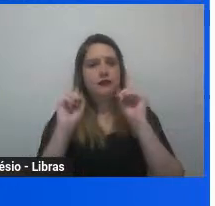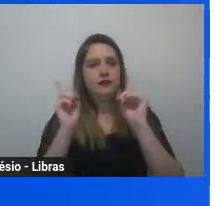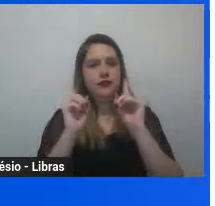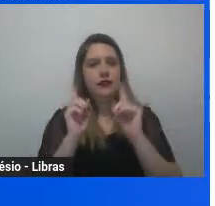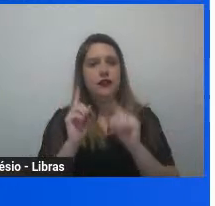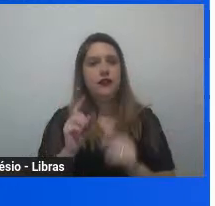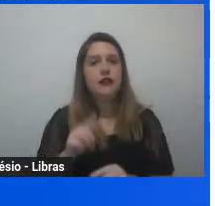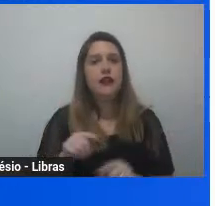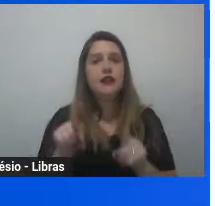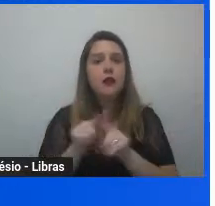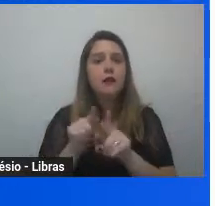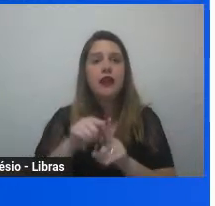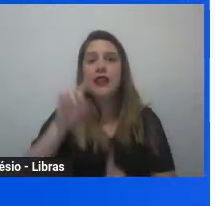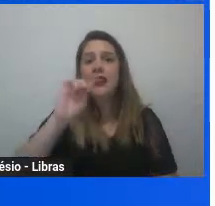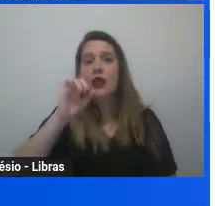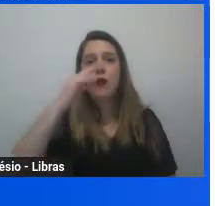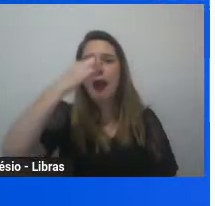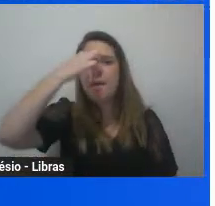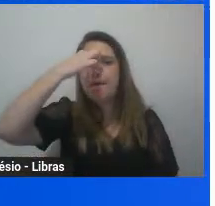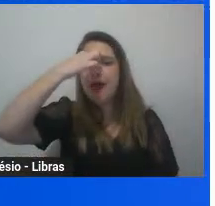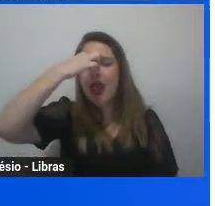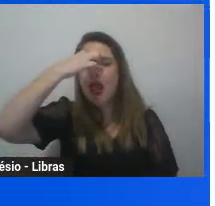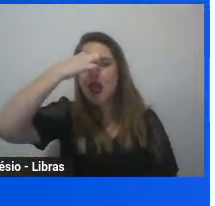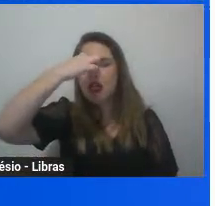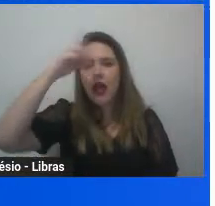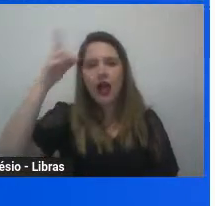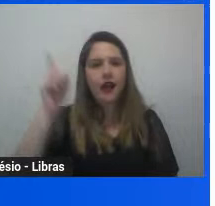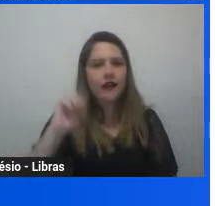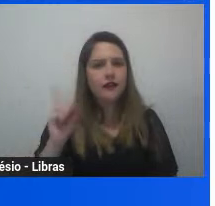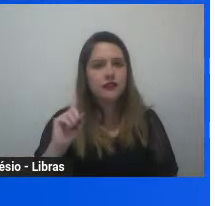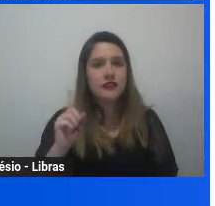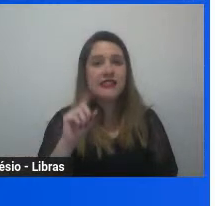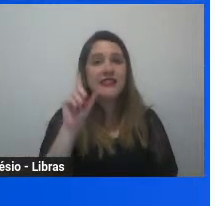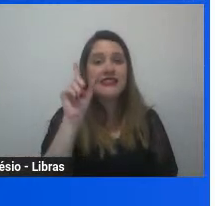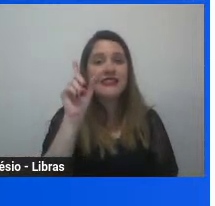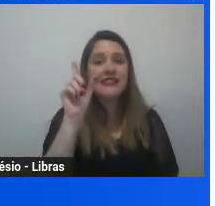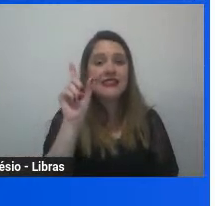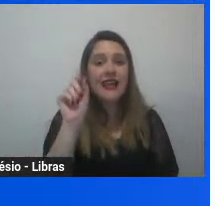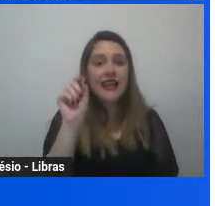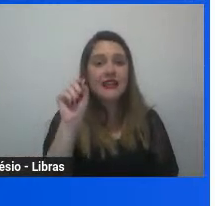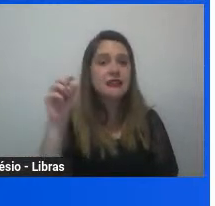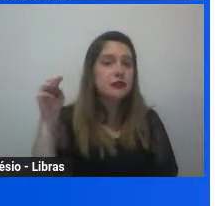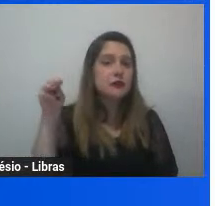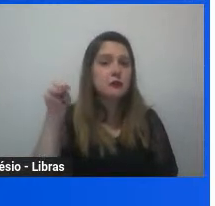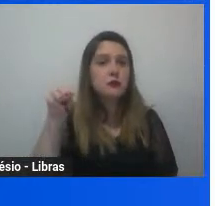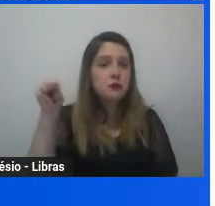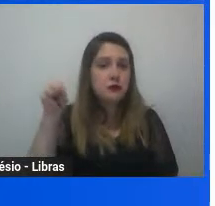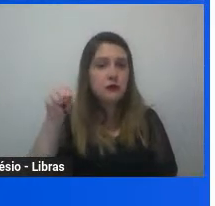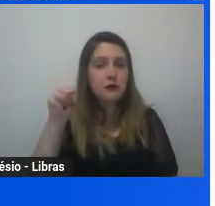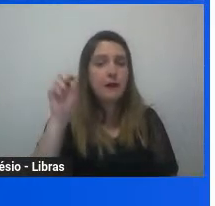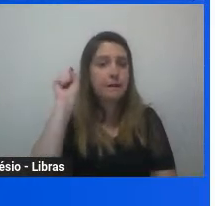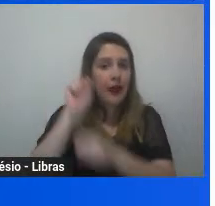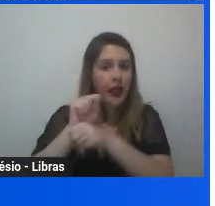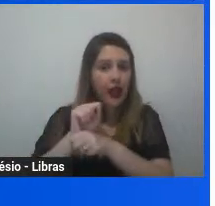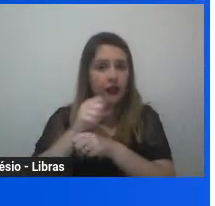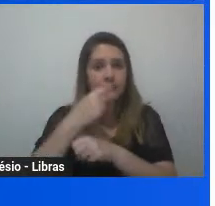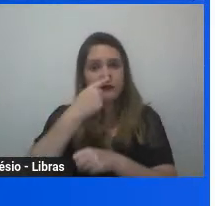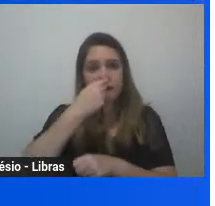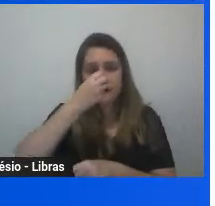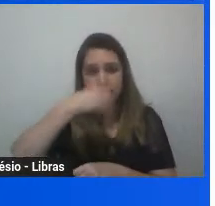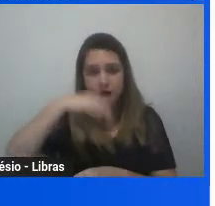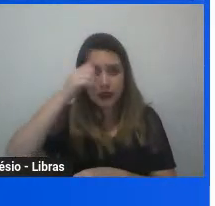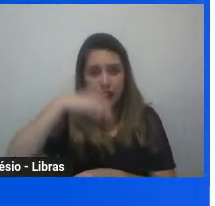apertar a narina durante 10 minutos, tá? Para parar esse sangramento. Vou